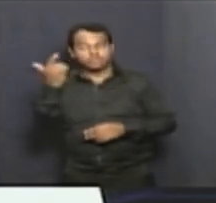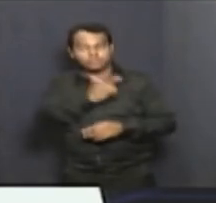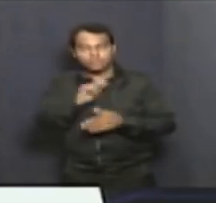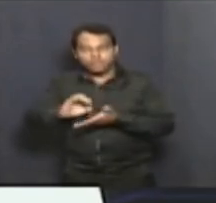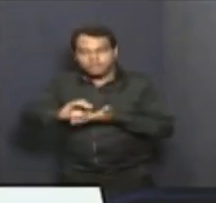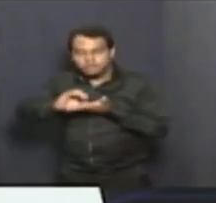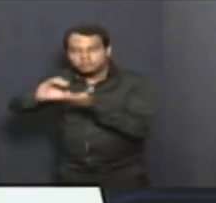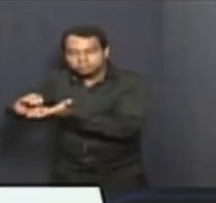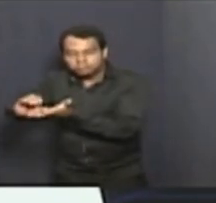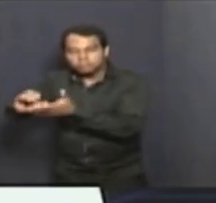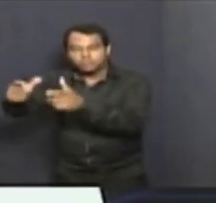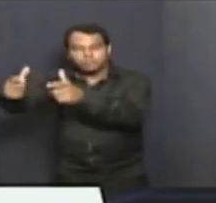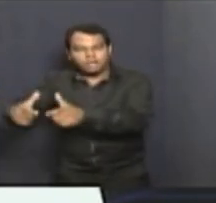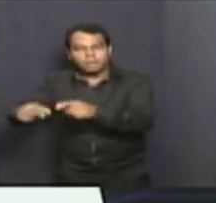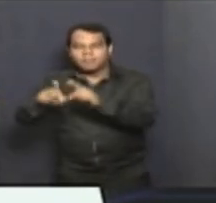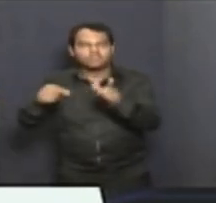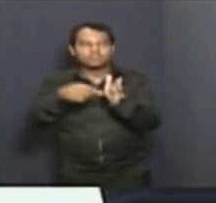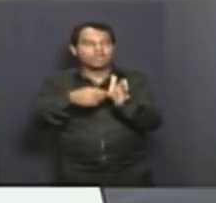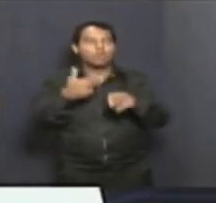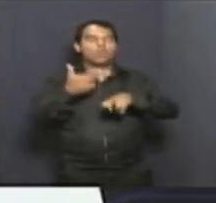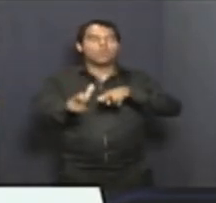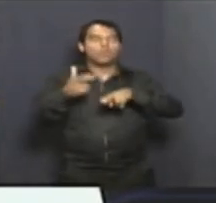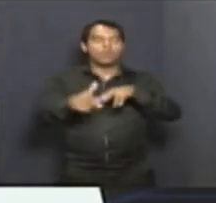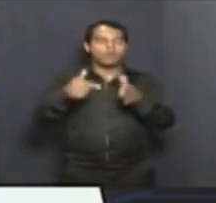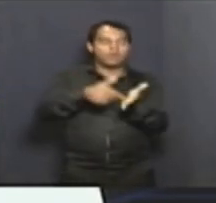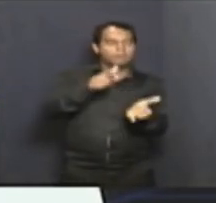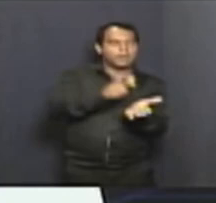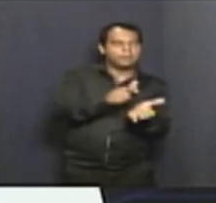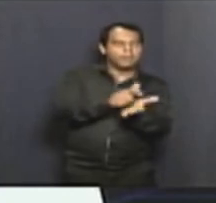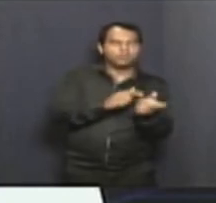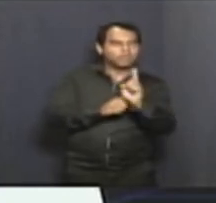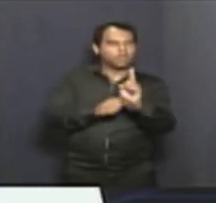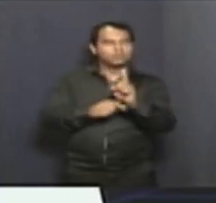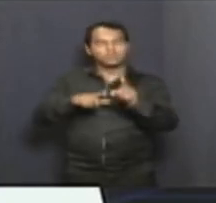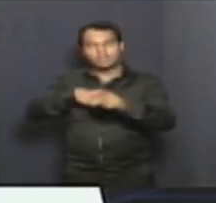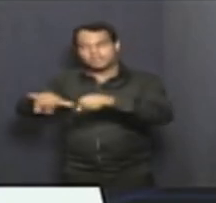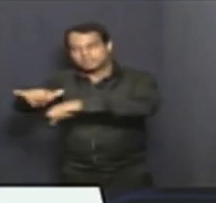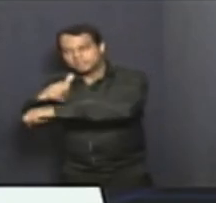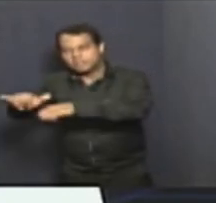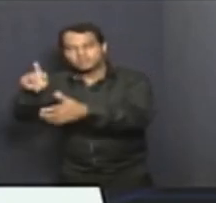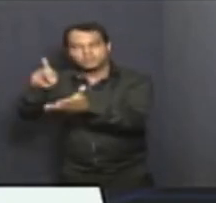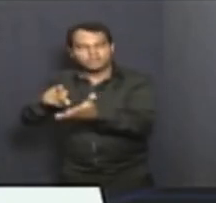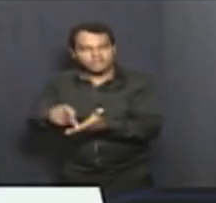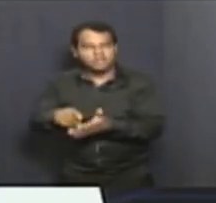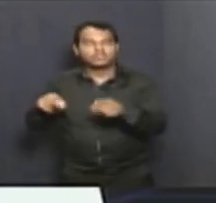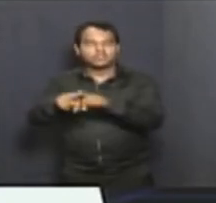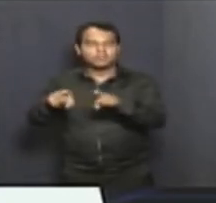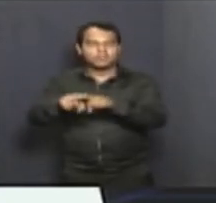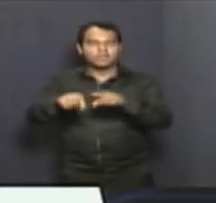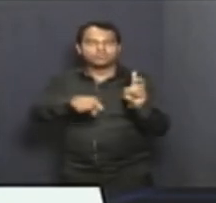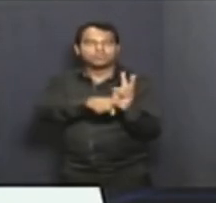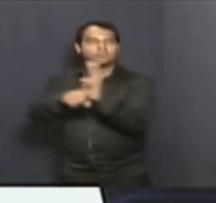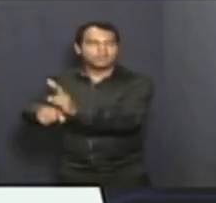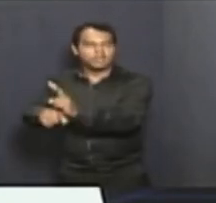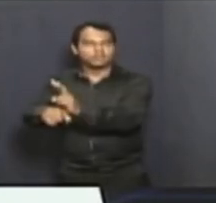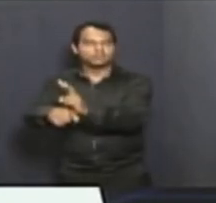regionalização não fique no papel que a gente encontra o mecanismo principalmente através dos consórcios intermunicipais que o estado coloque